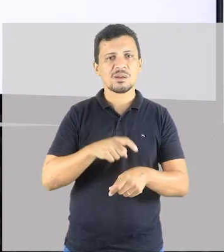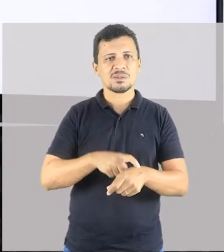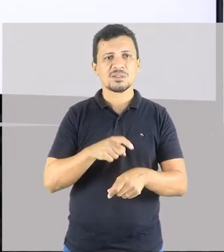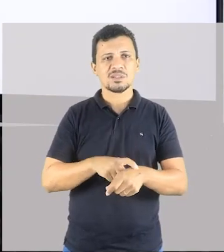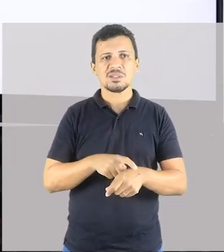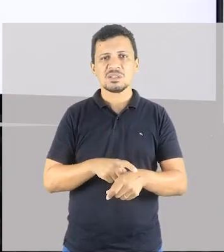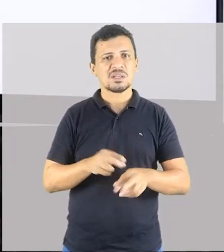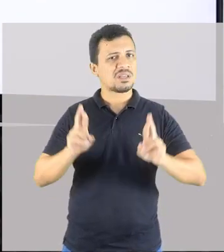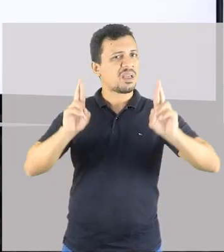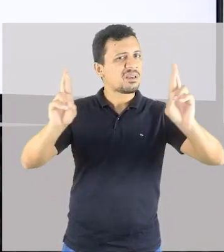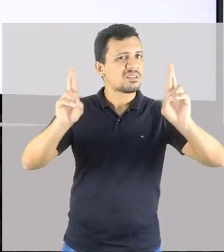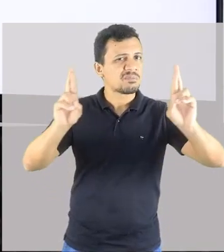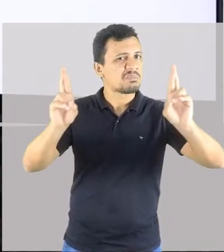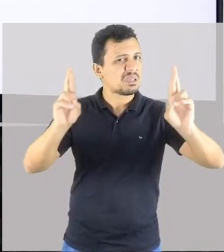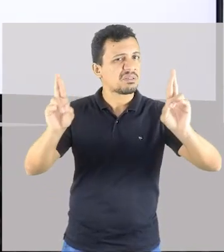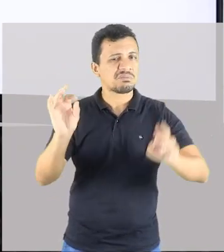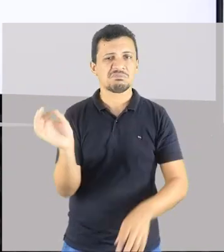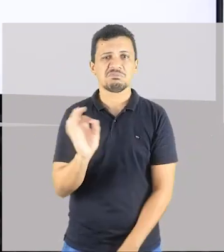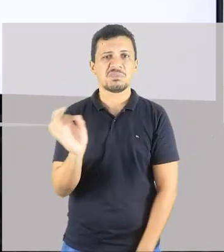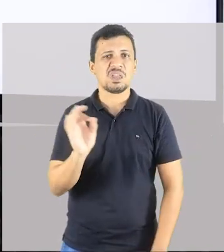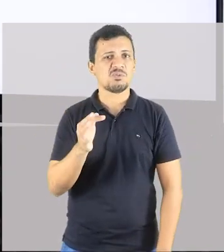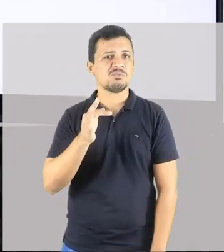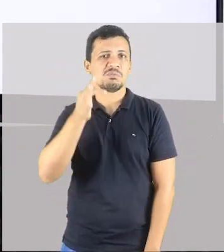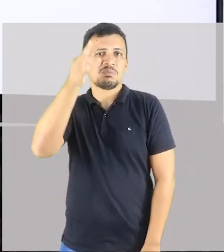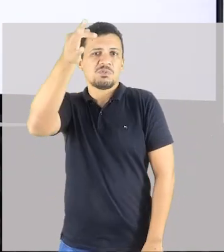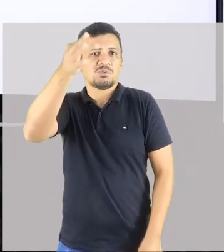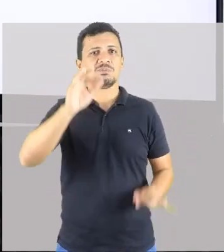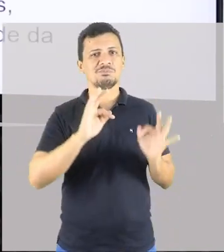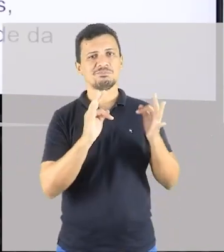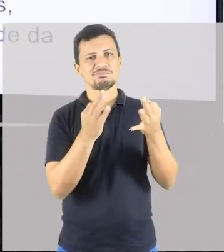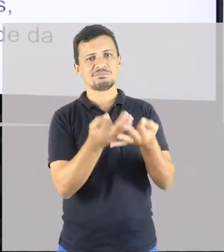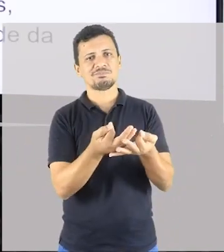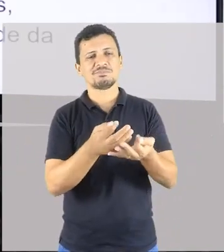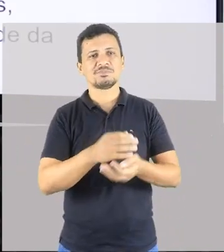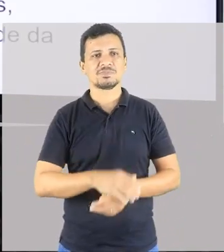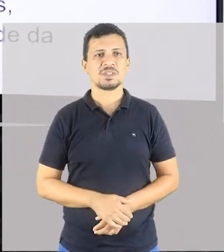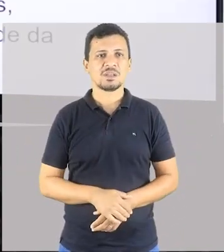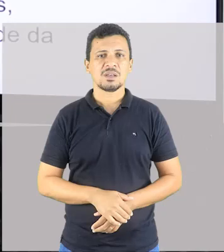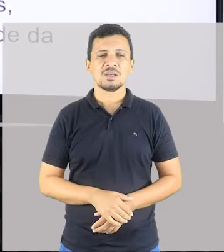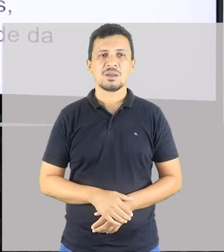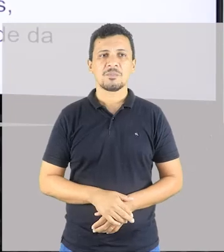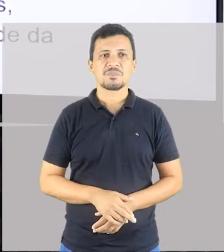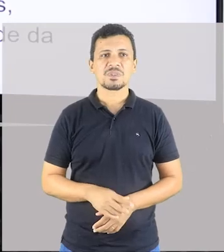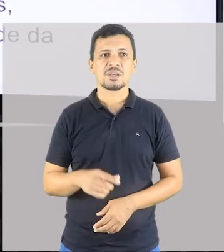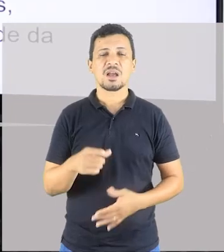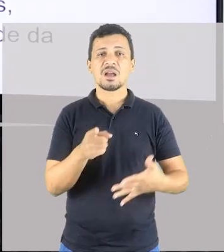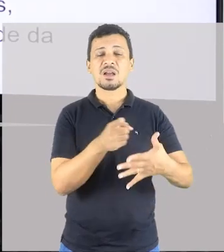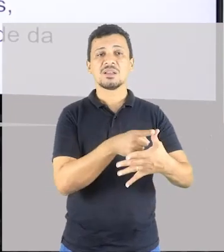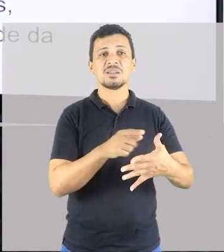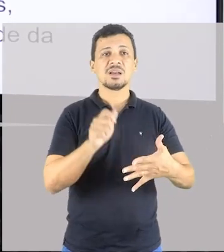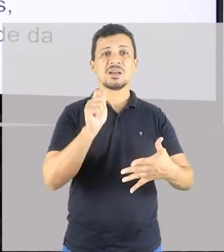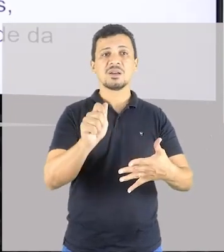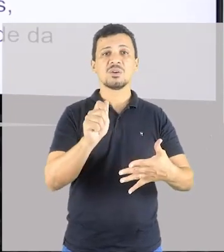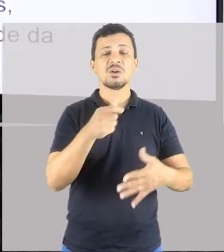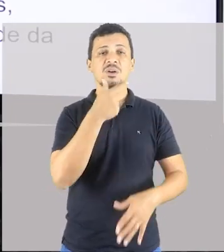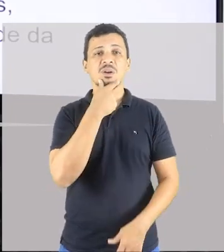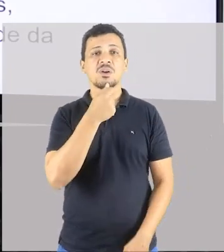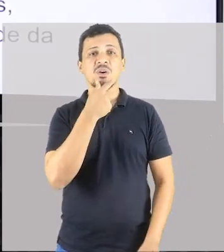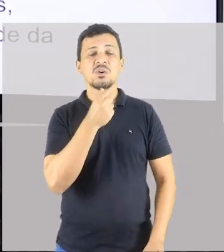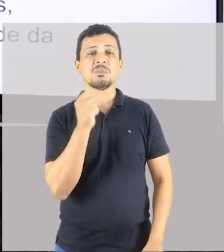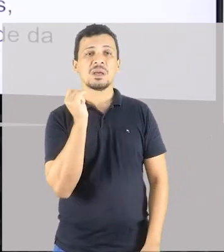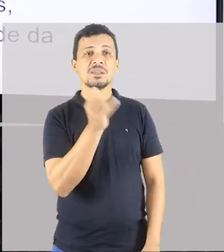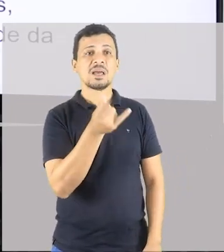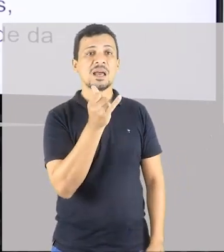alimentar qualquer esperança quanto ao futuro da família. Aí nós teríamos aqui associado, né, no primeiro, quando ele diz assim, o